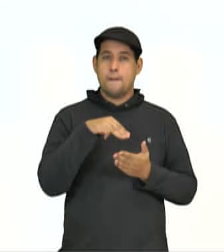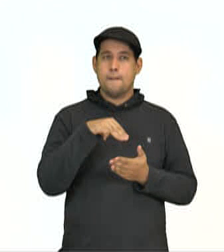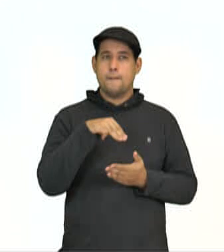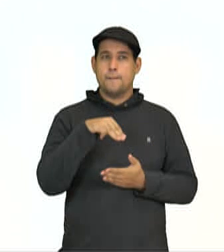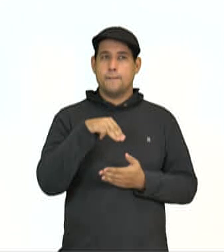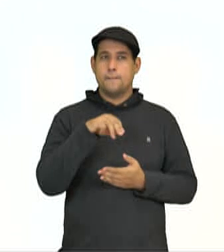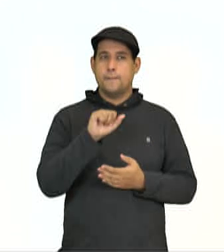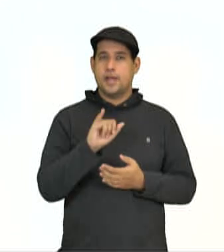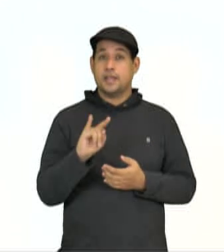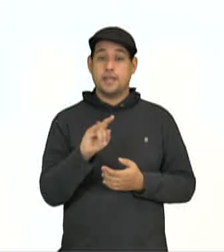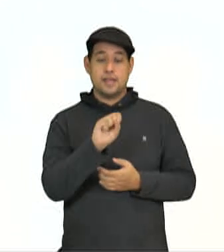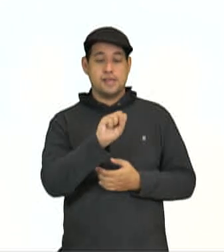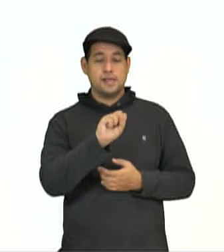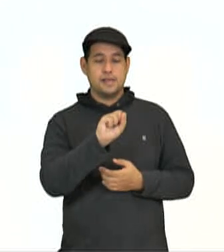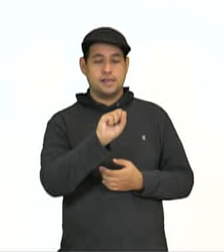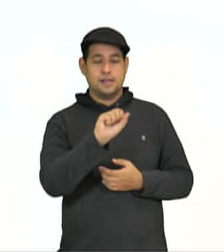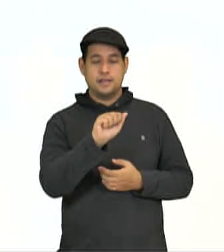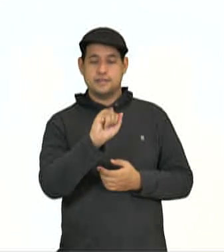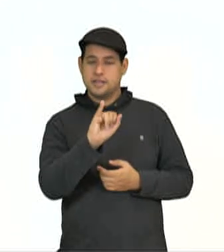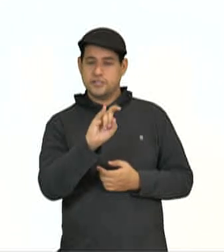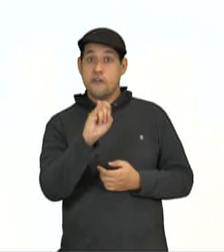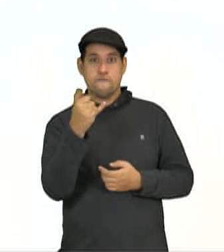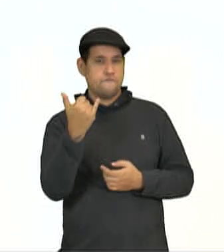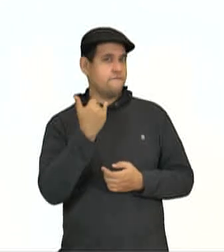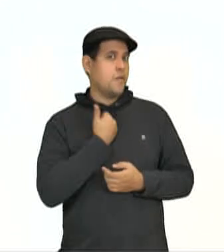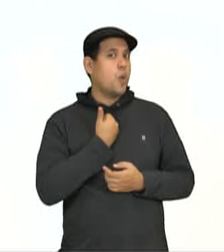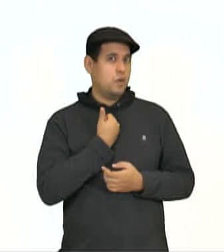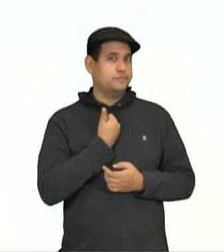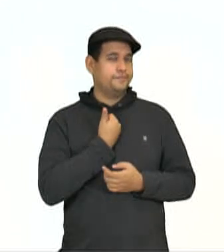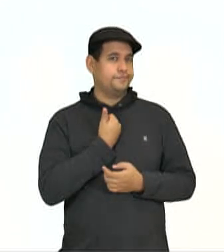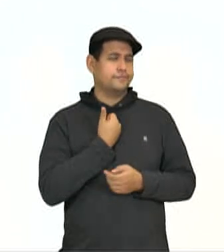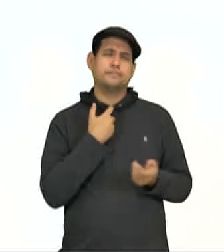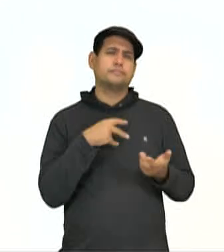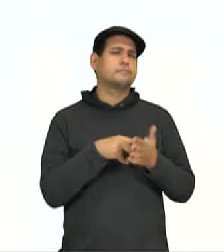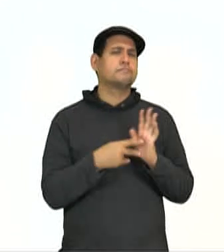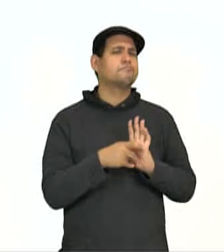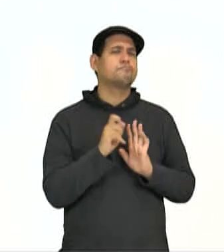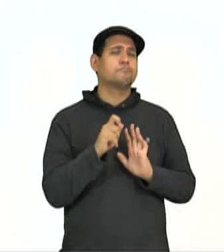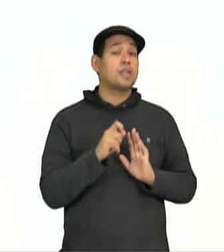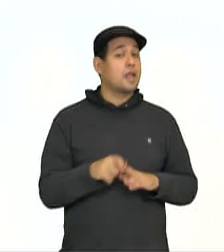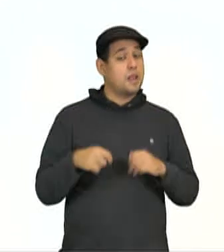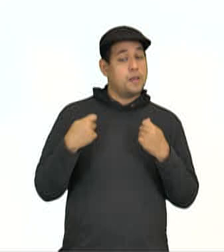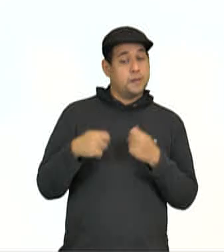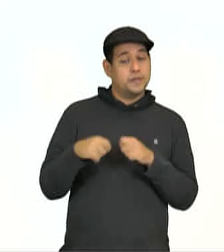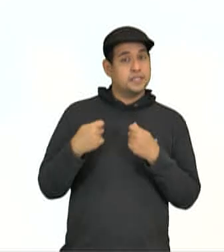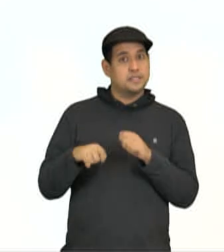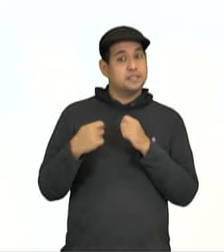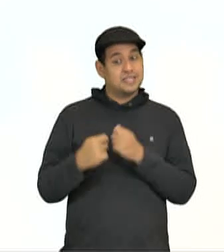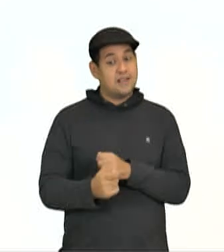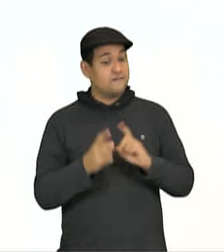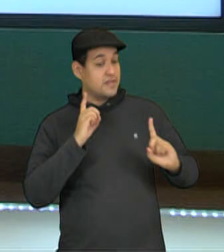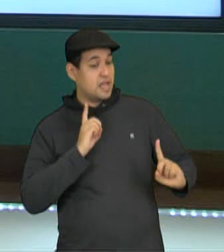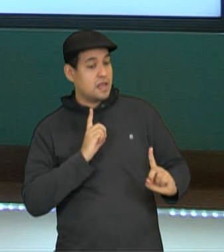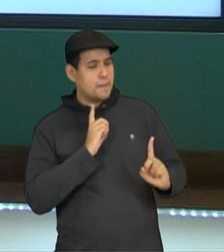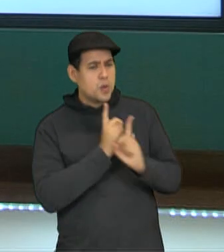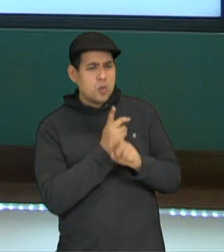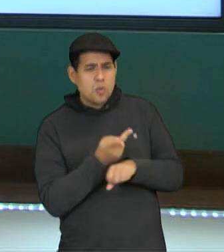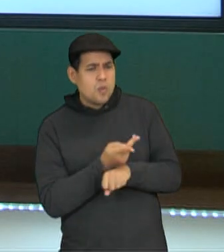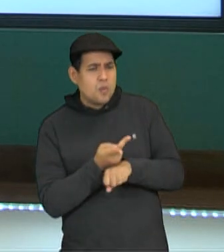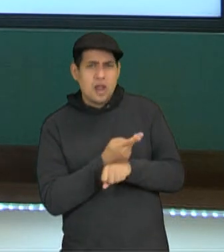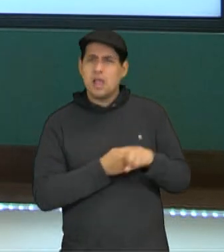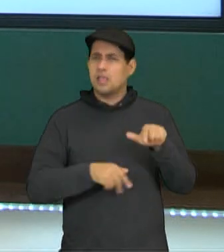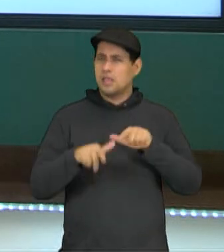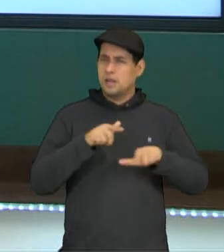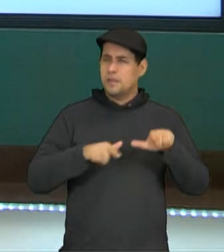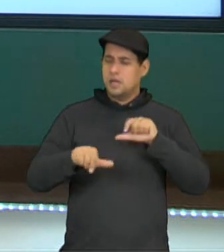me. He needed to find a job, que ele precisava encontrar um emprego, tá vendo? Passamos